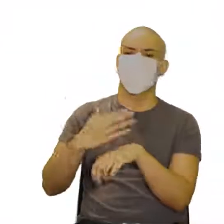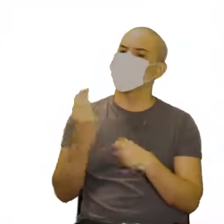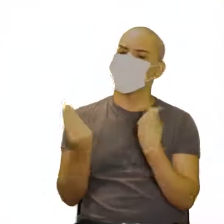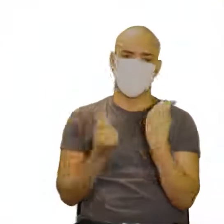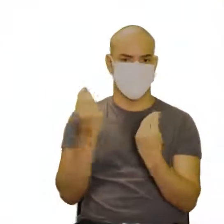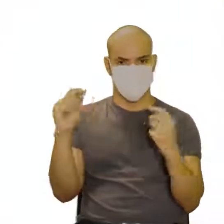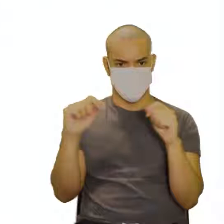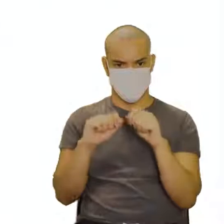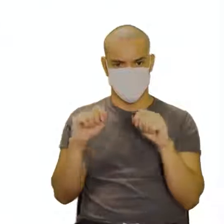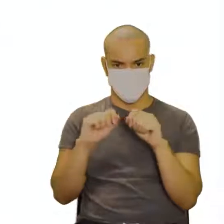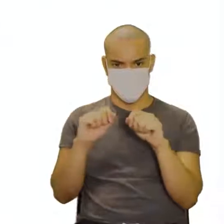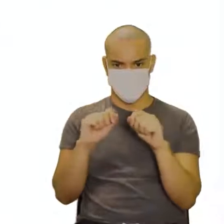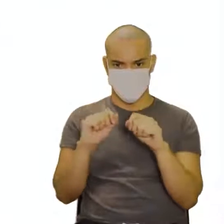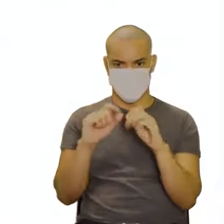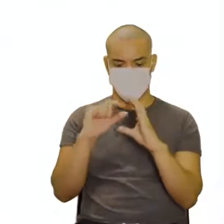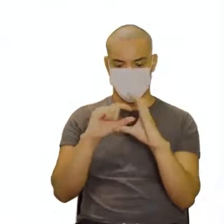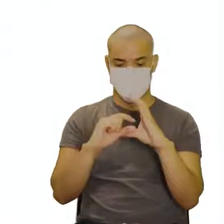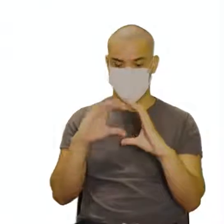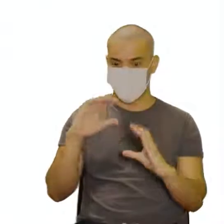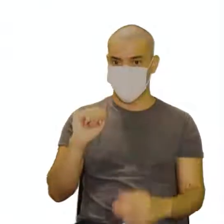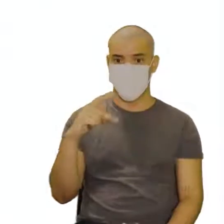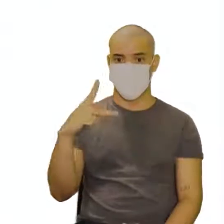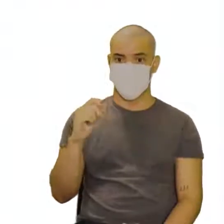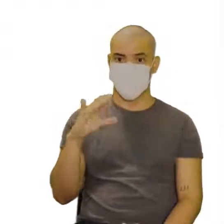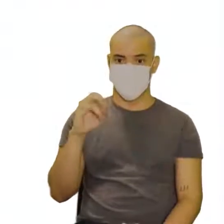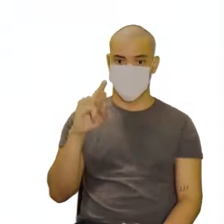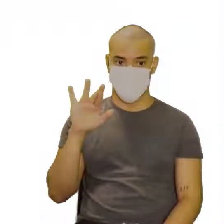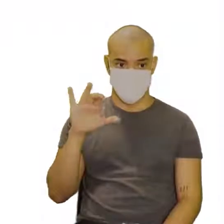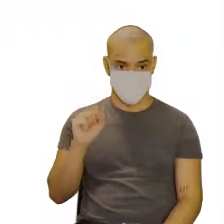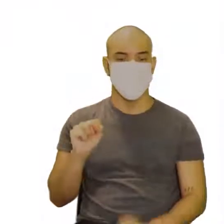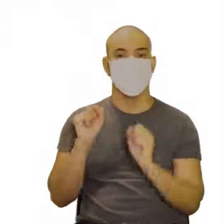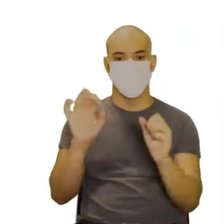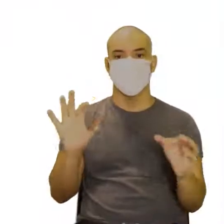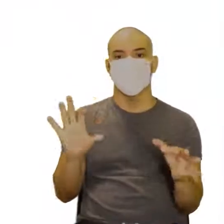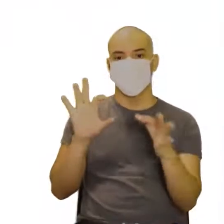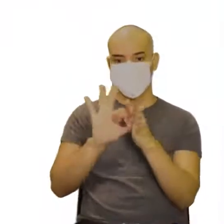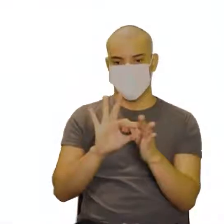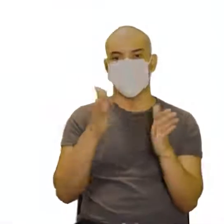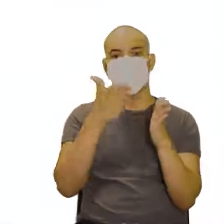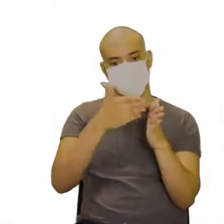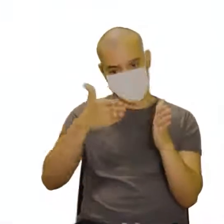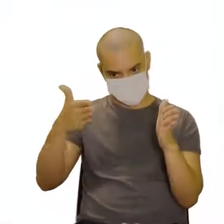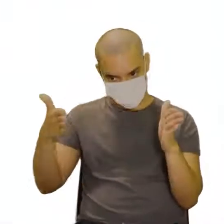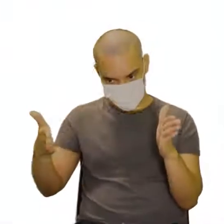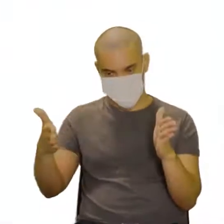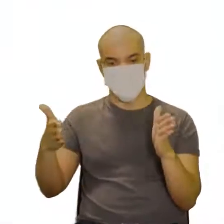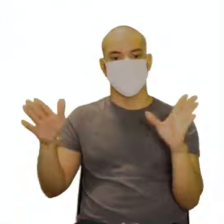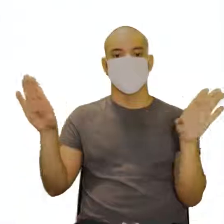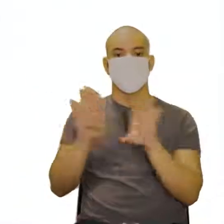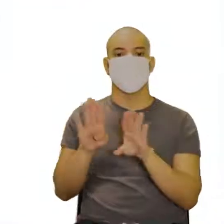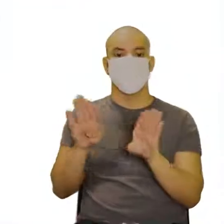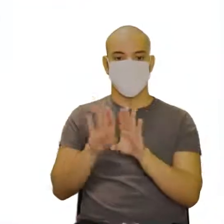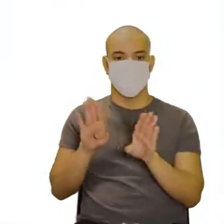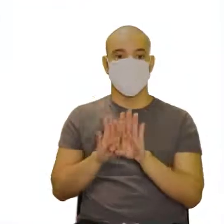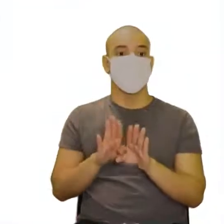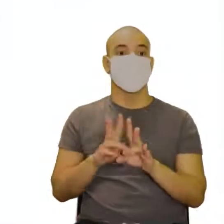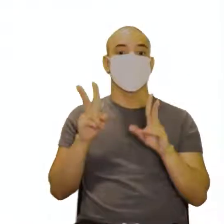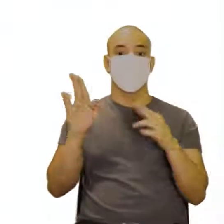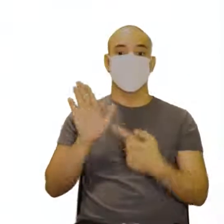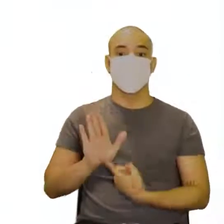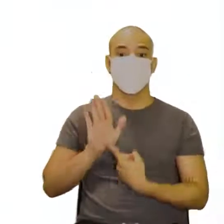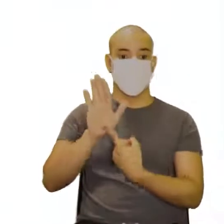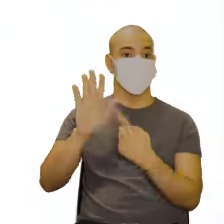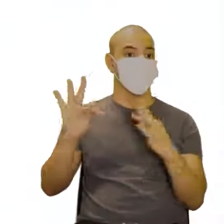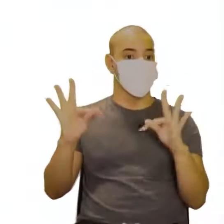aplicar capacitor? Eu posso fazer associação de capacitores em série. Nessa associação, os capacitores